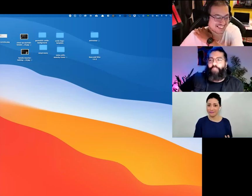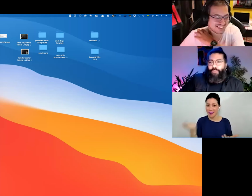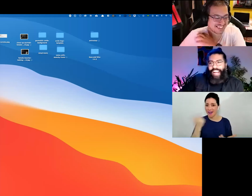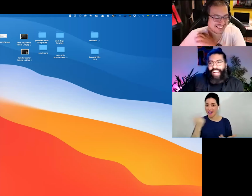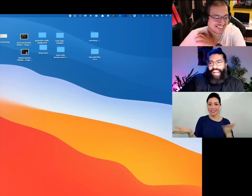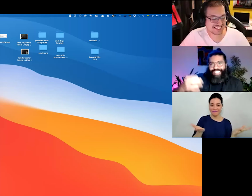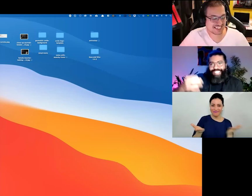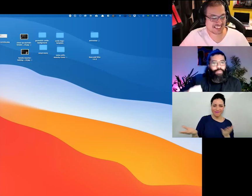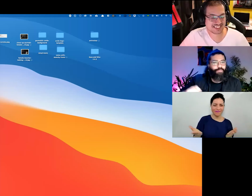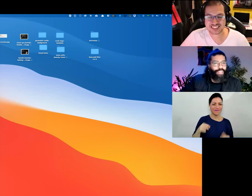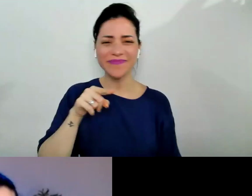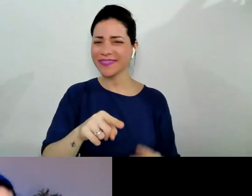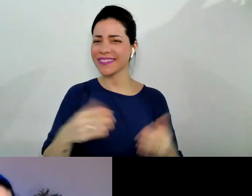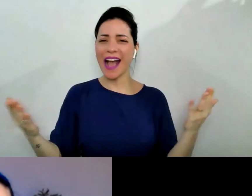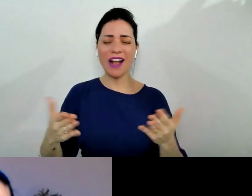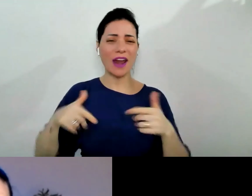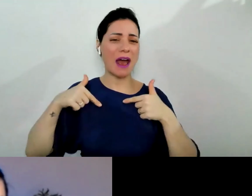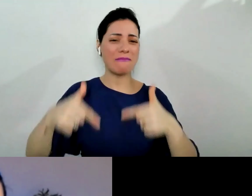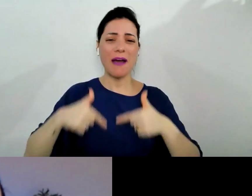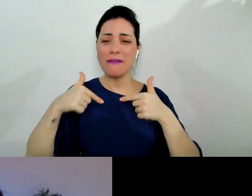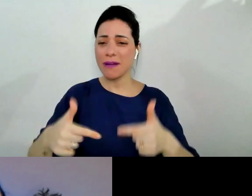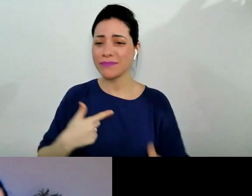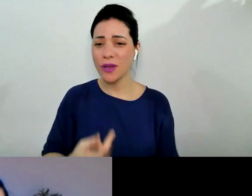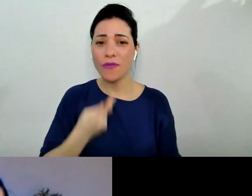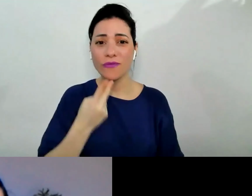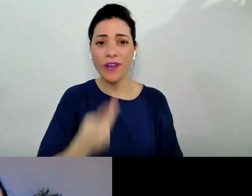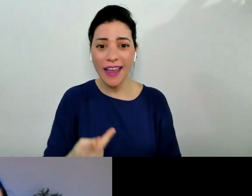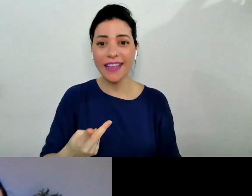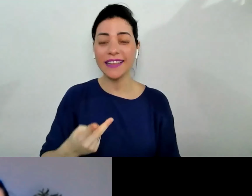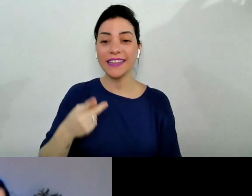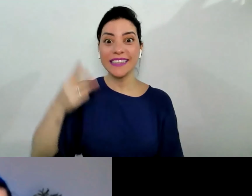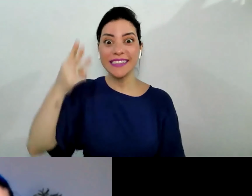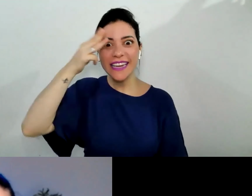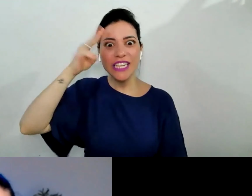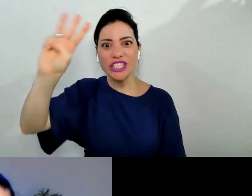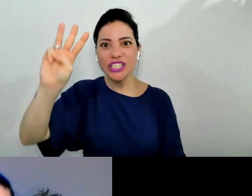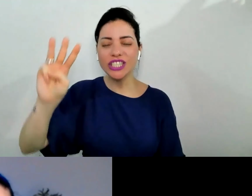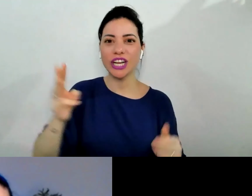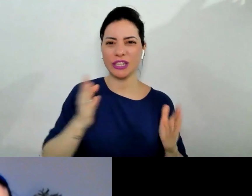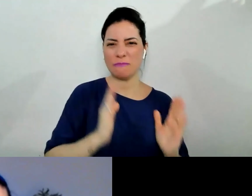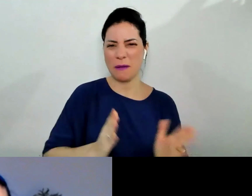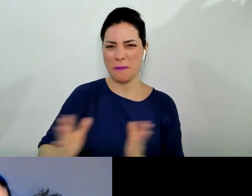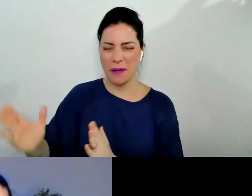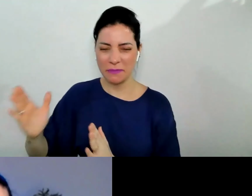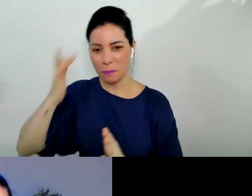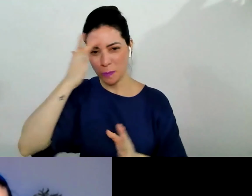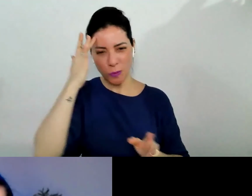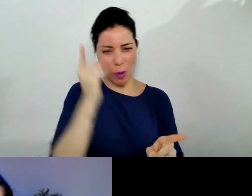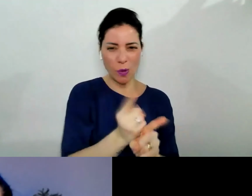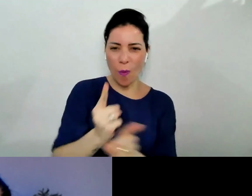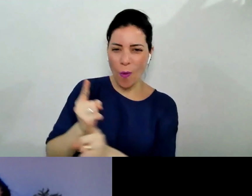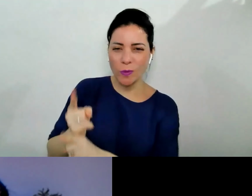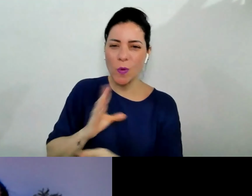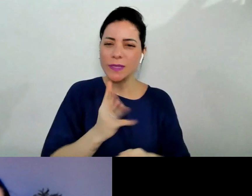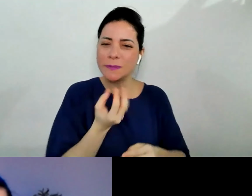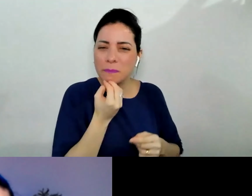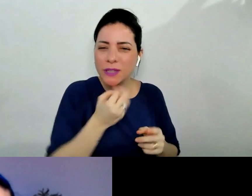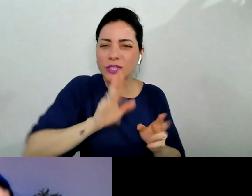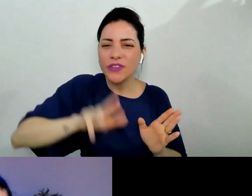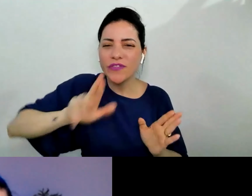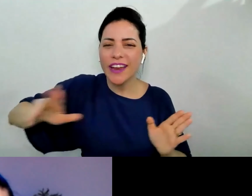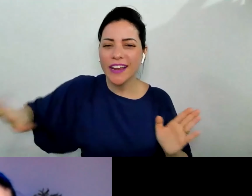foi um rajadão é o que a gente tem um rádio tá nesses três dias né para encontro sair com pessoas com distintos saberes pense bem